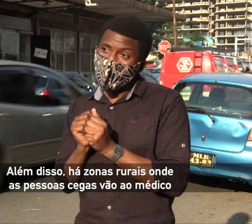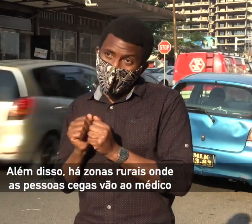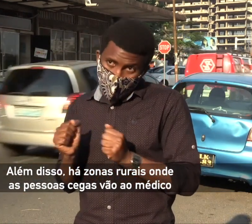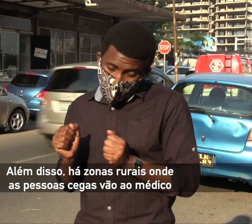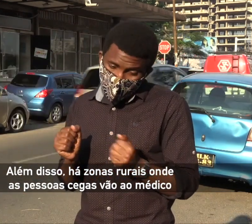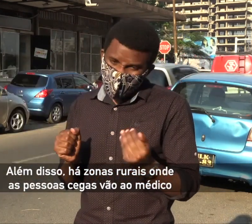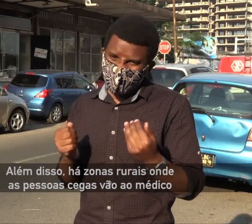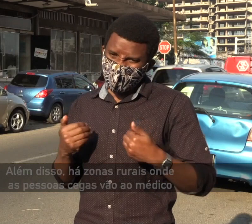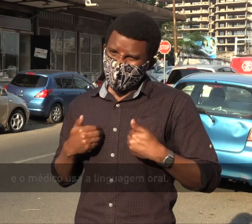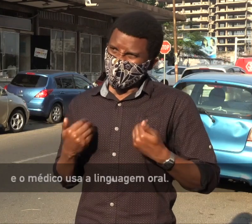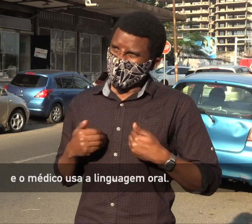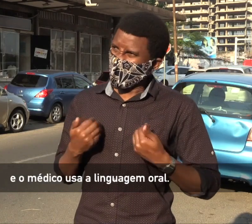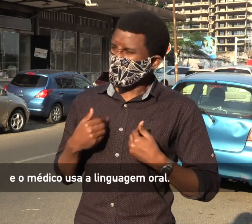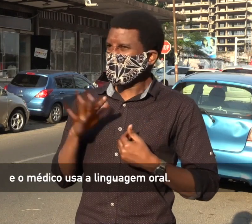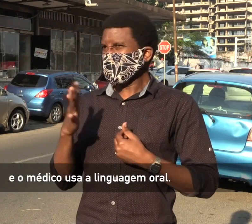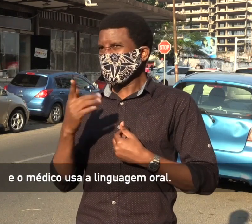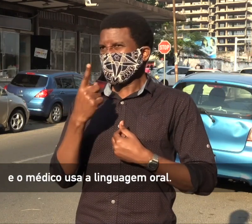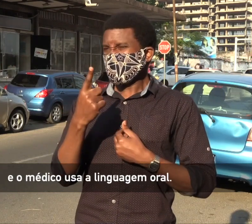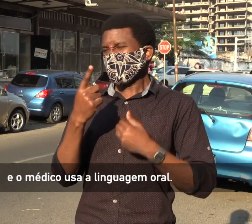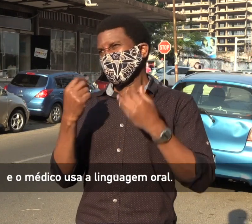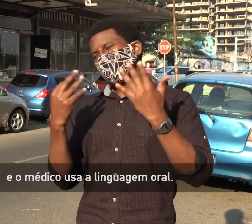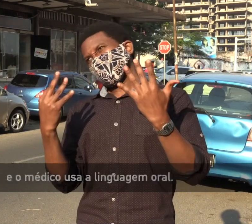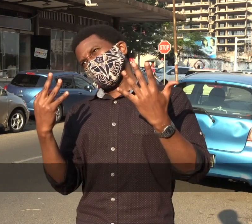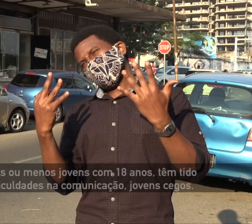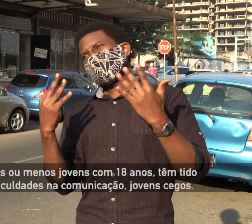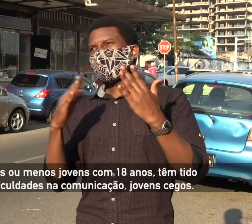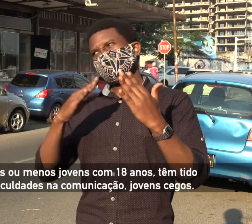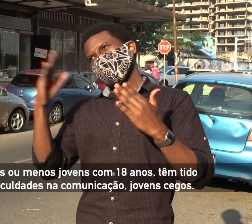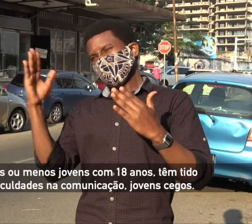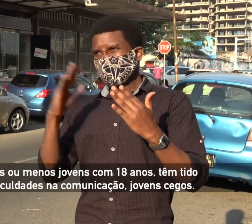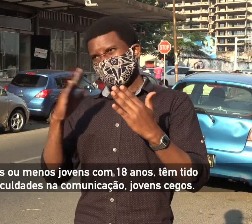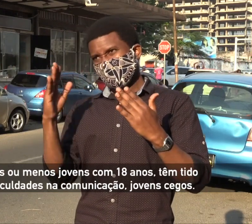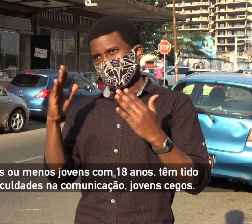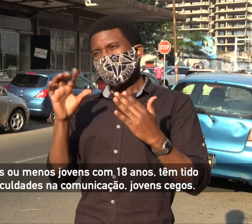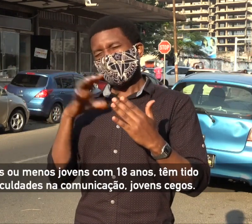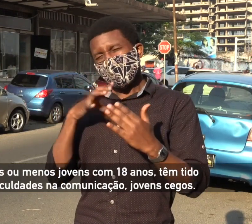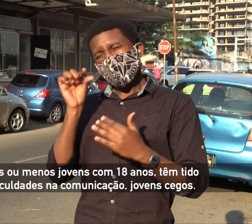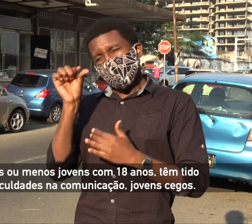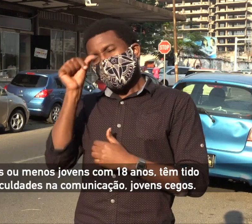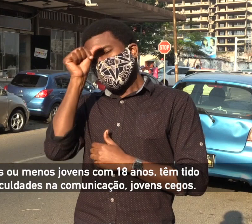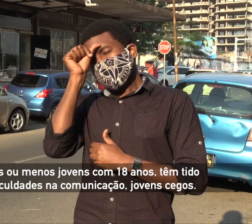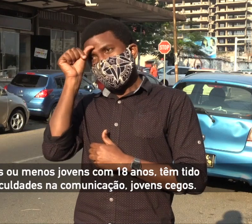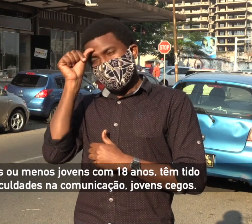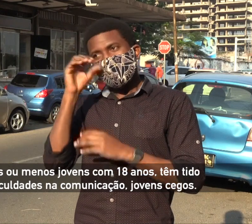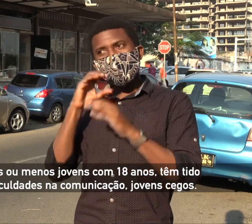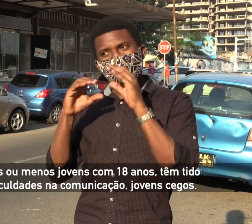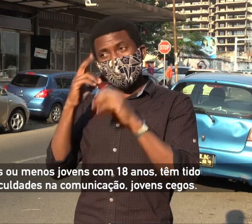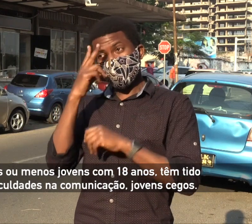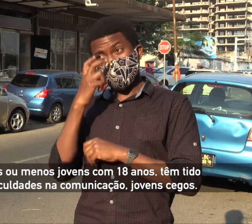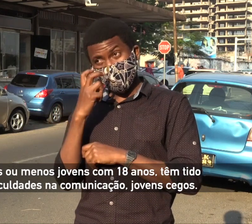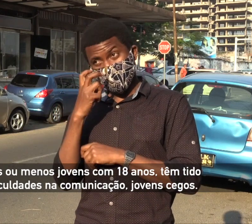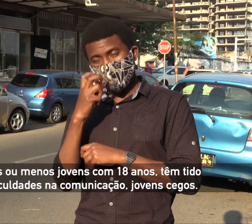vão para um médico, o médico usa a linguagem oral, mais ou menos jovens dos 18 anos têm